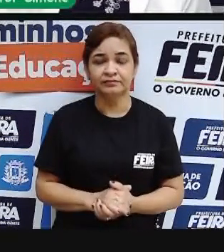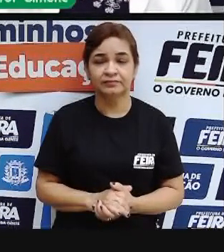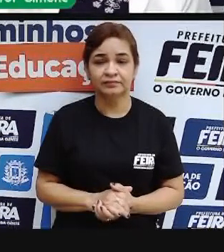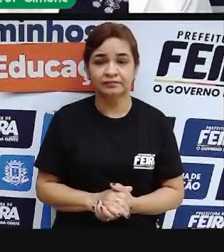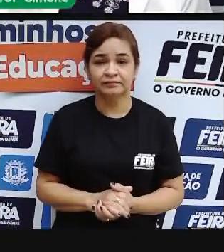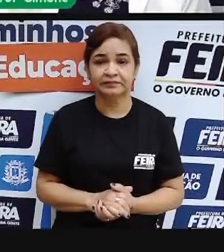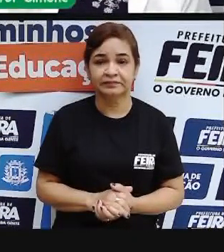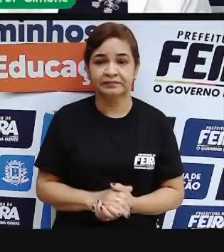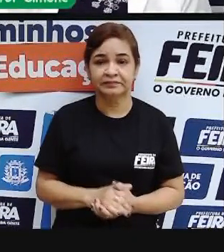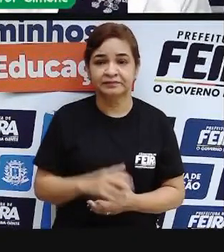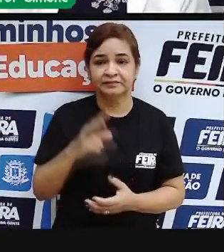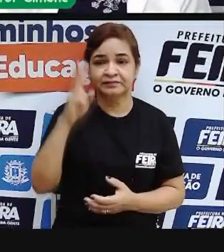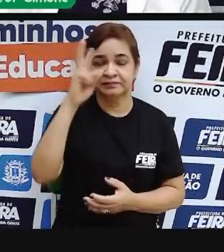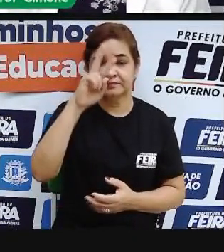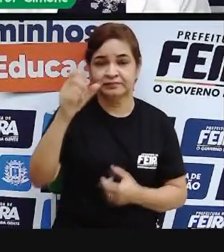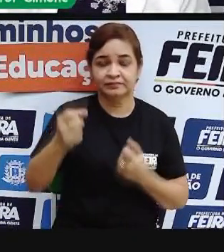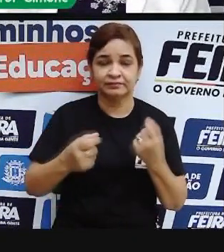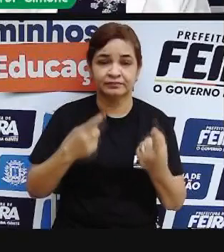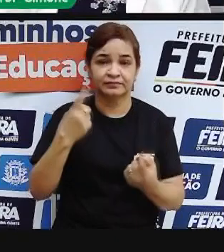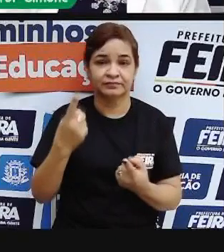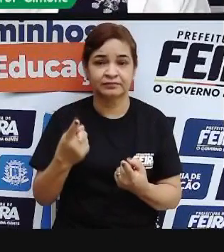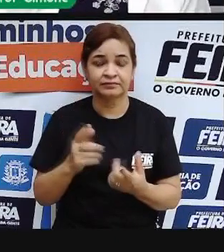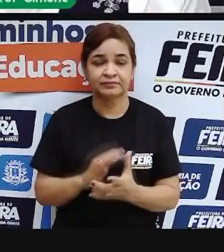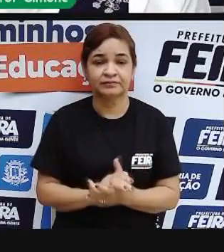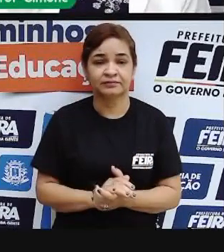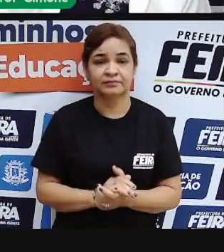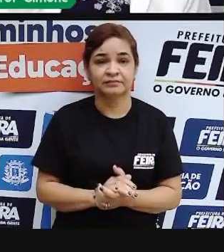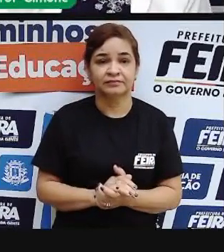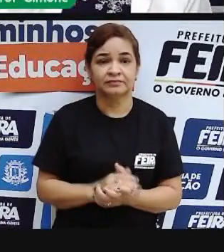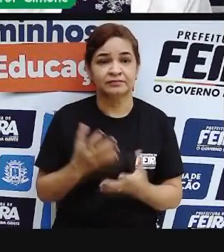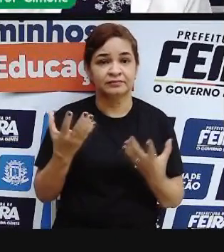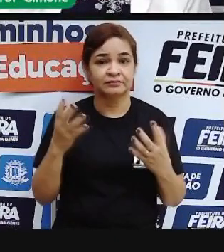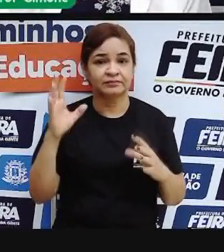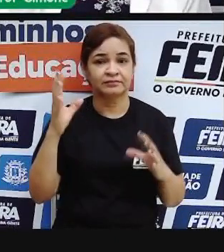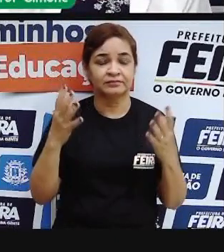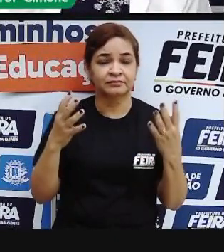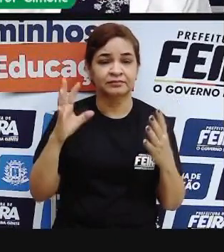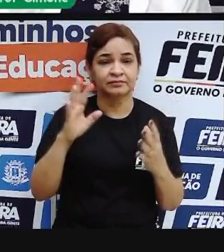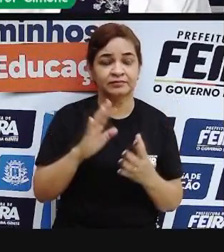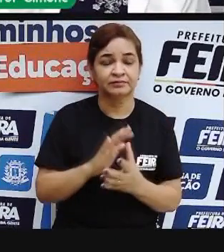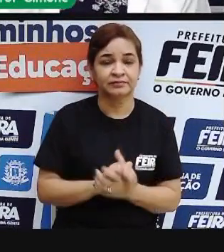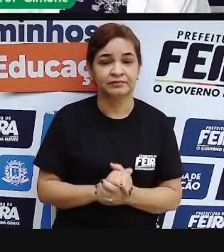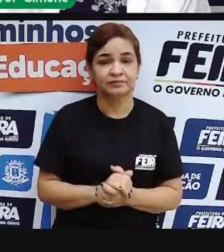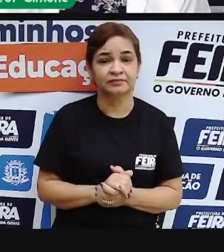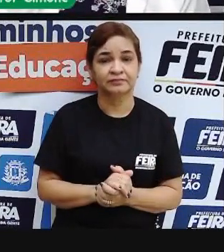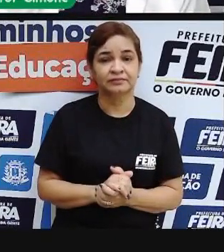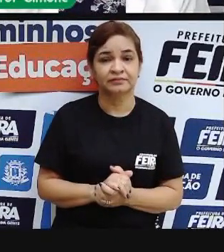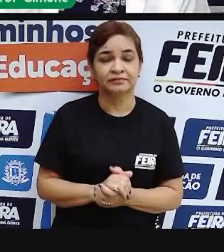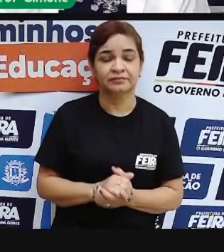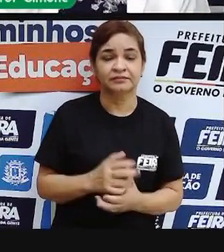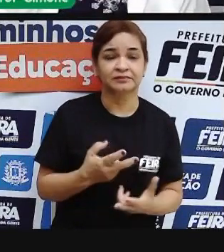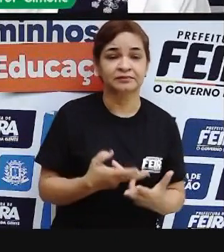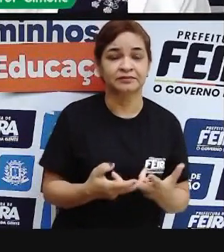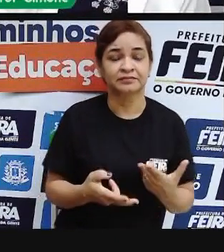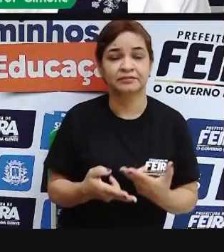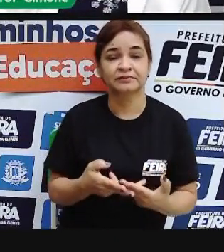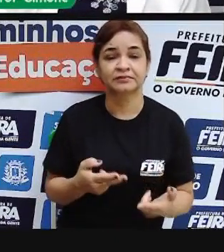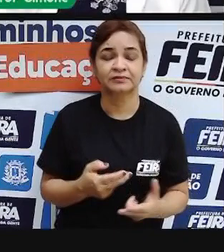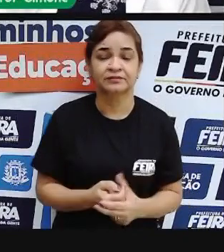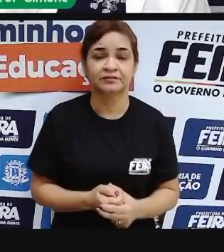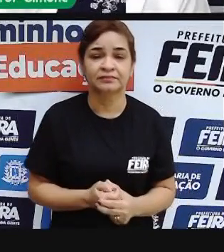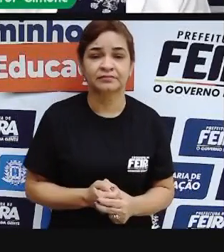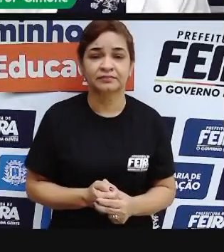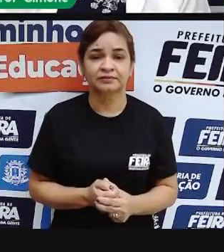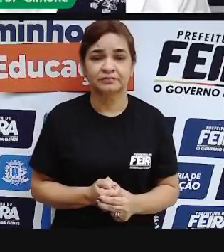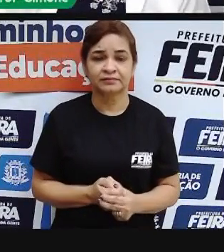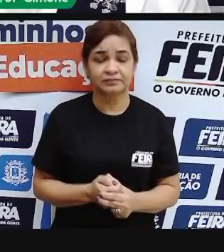Aqui eu trouxe para vocês algumas imagens, né, que lembram um pouco dessas memórias das festas juninas. Normalmente,